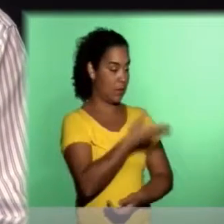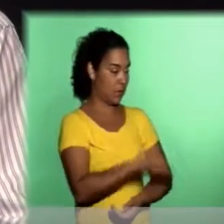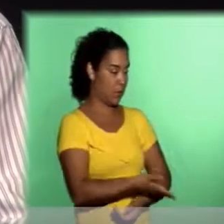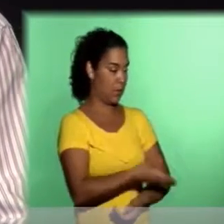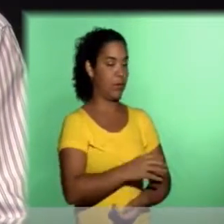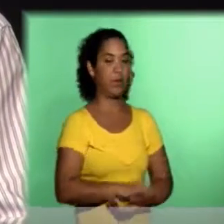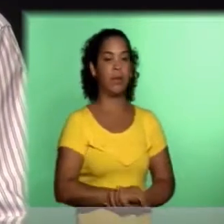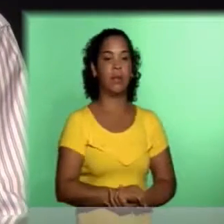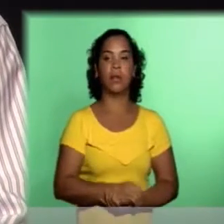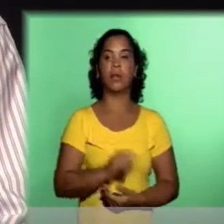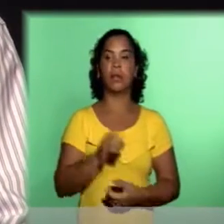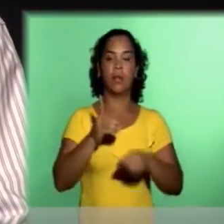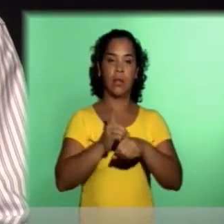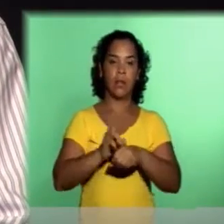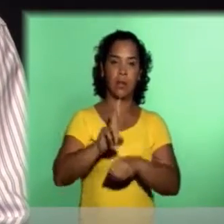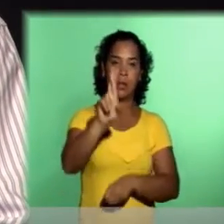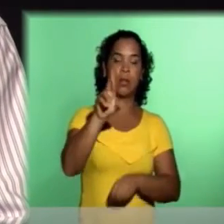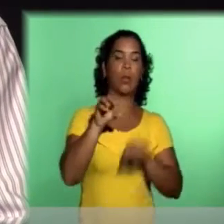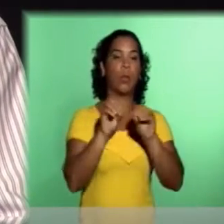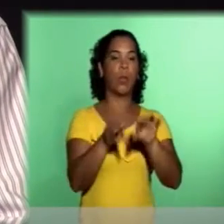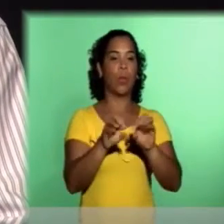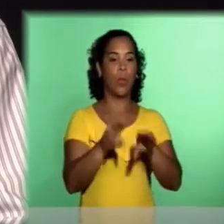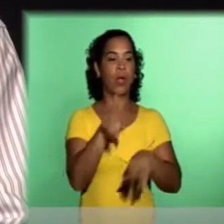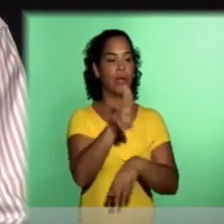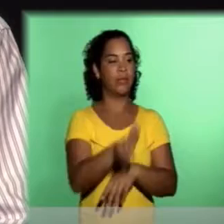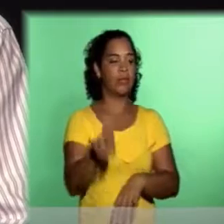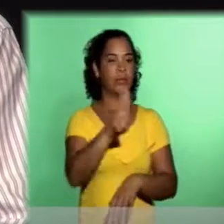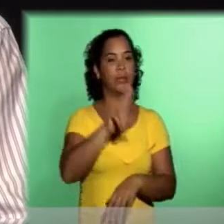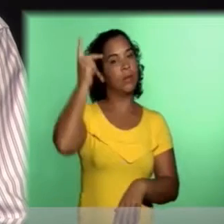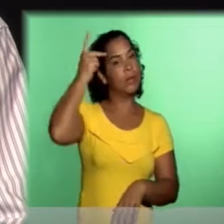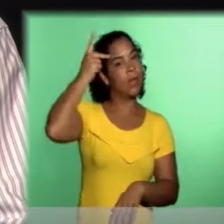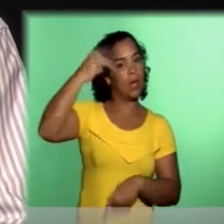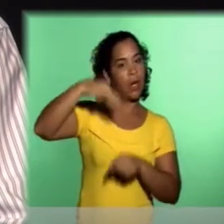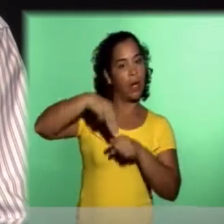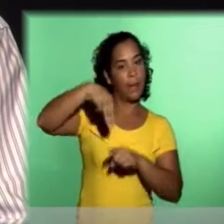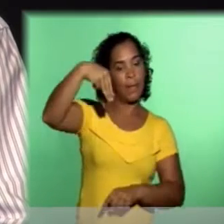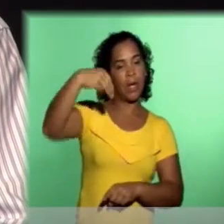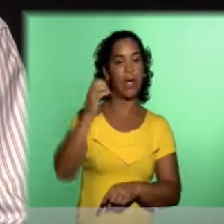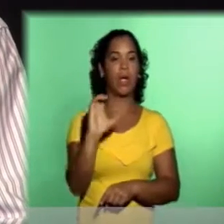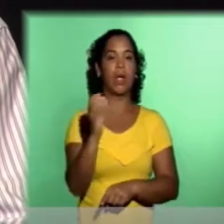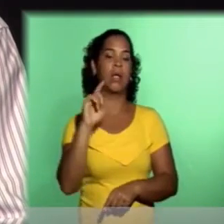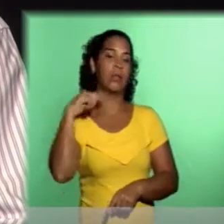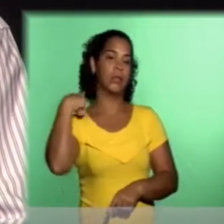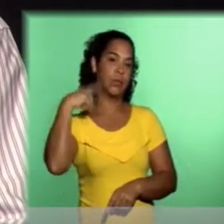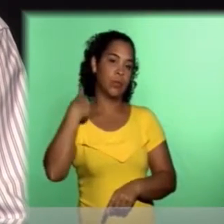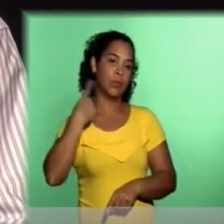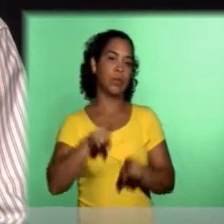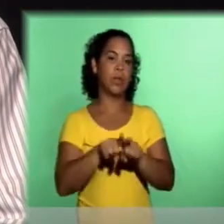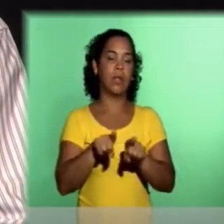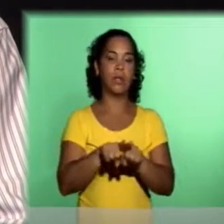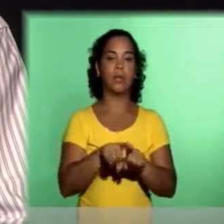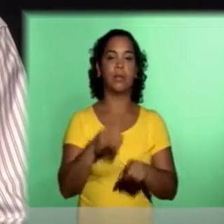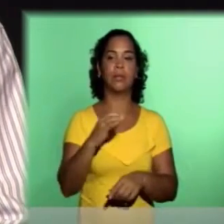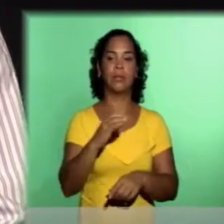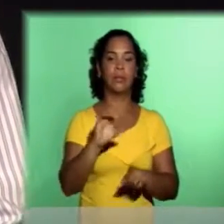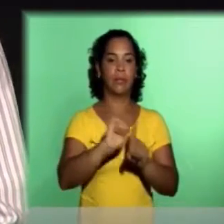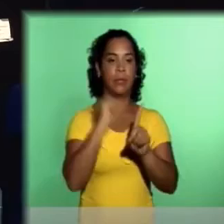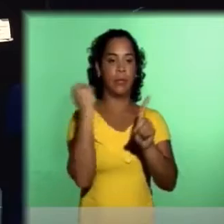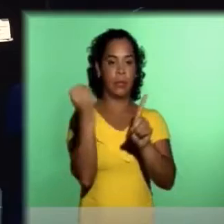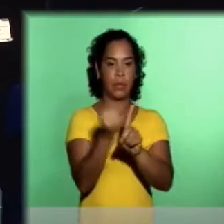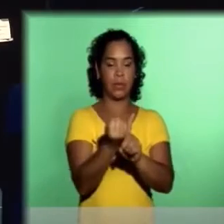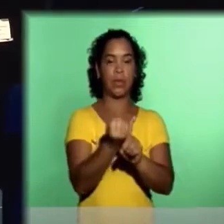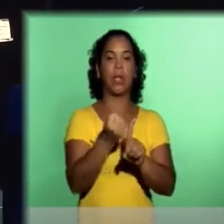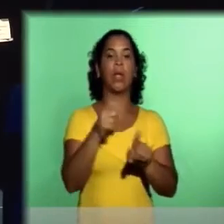é doutorando em Educação pela Universidade de São Paulo, mestre em Ciência Política e bacharel em Ciências Sociais, também